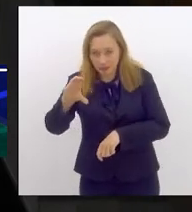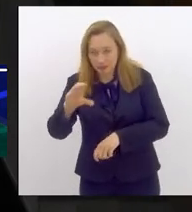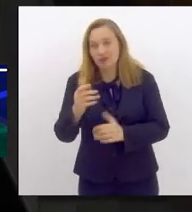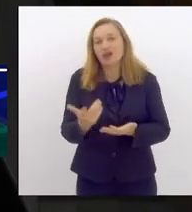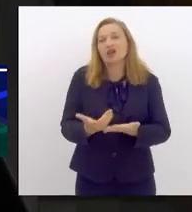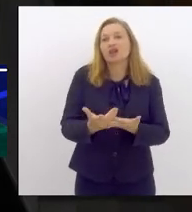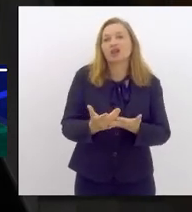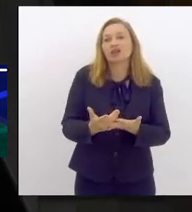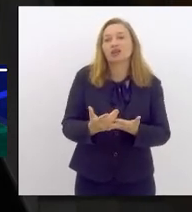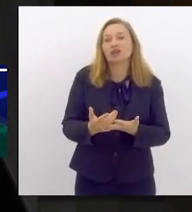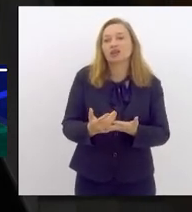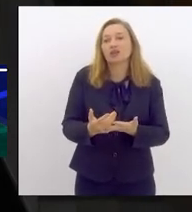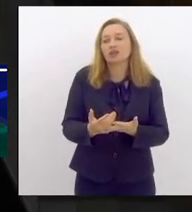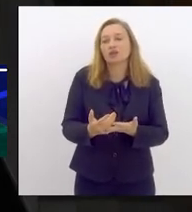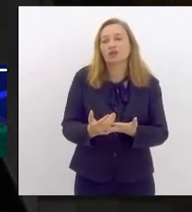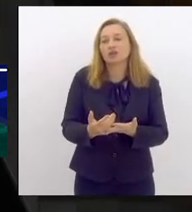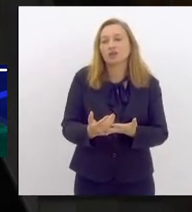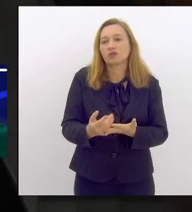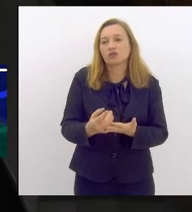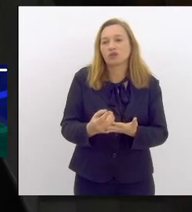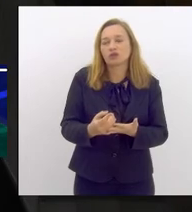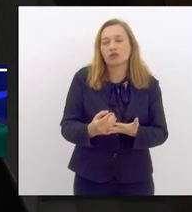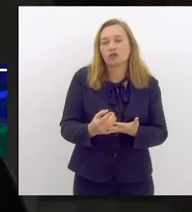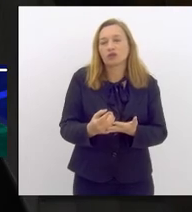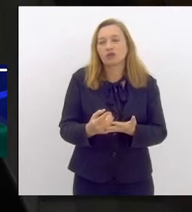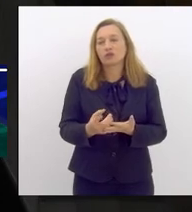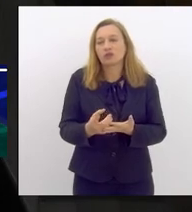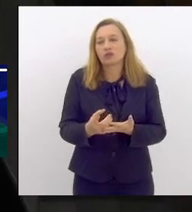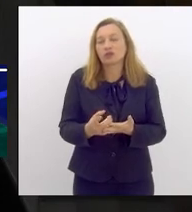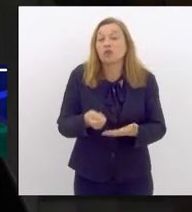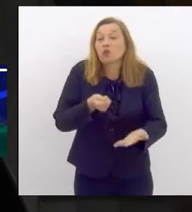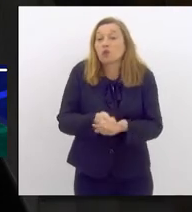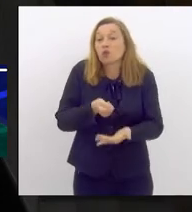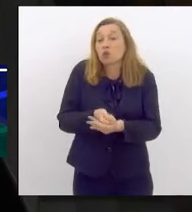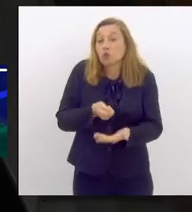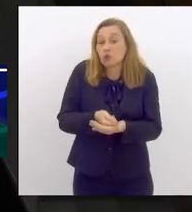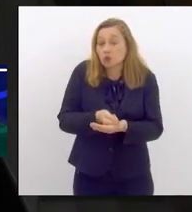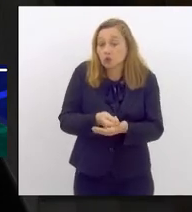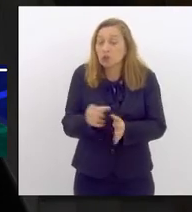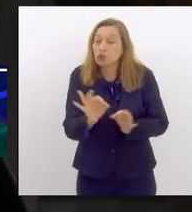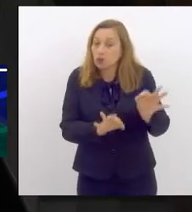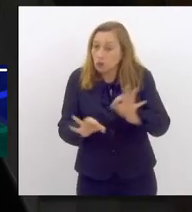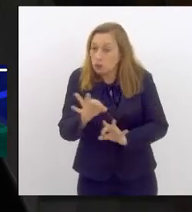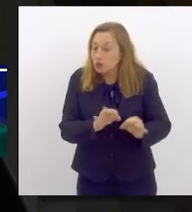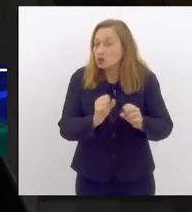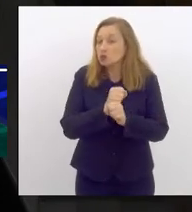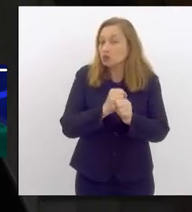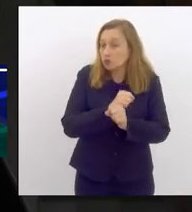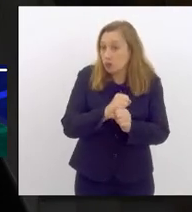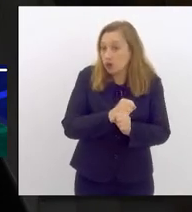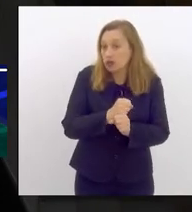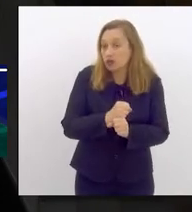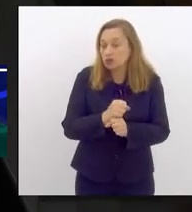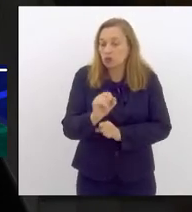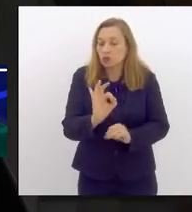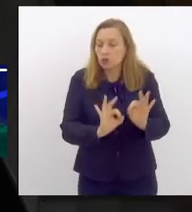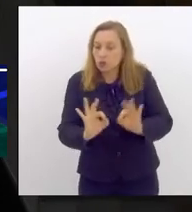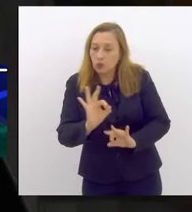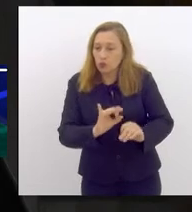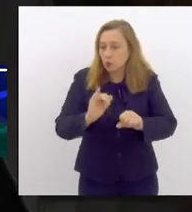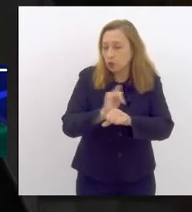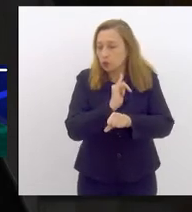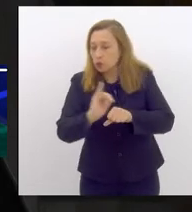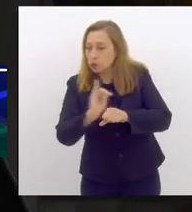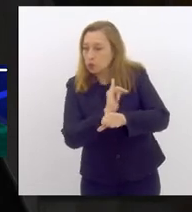como dispositivo constitucional como mandamento Constitucional a obrigatoriedade que o plano plurianual seja elaborado